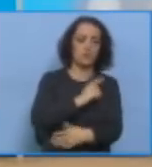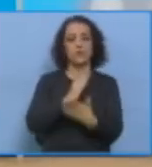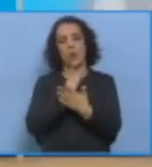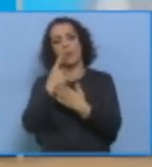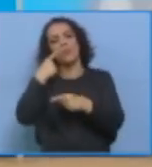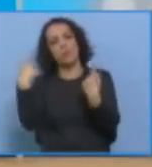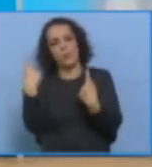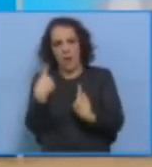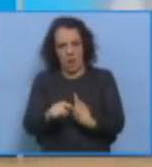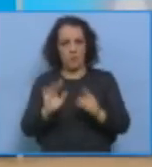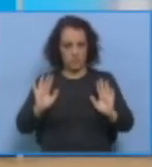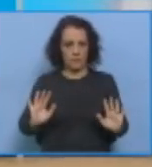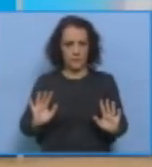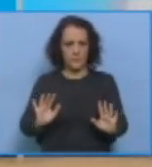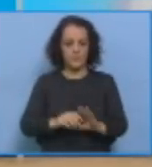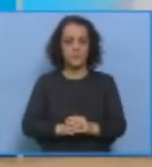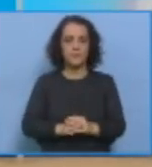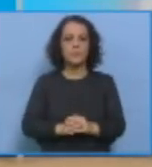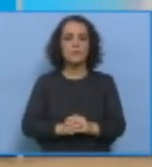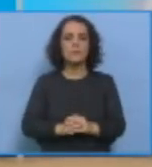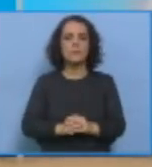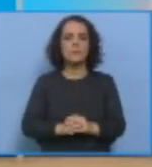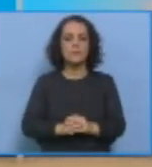ensino públicos. O